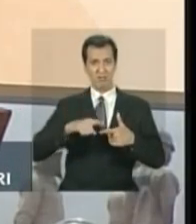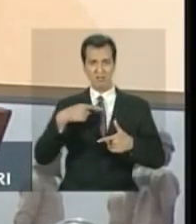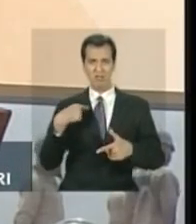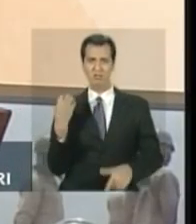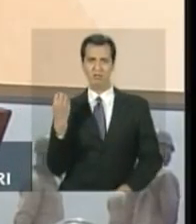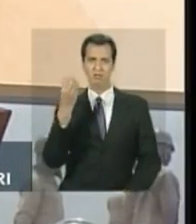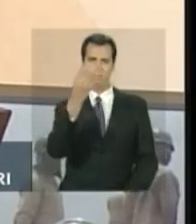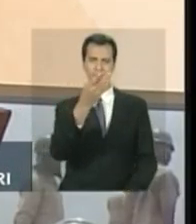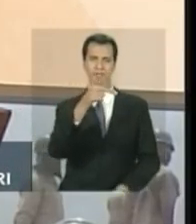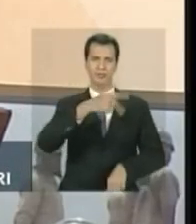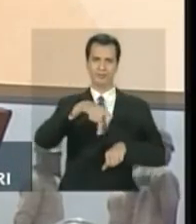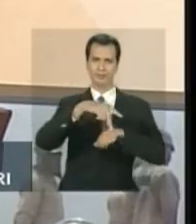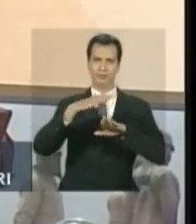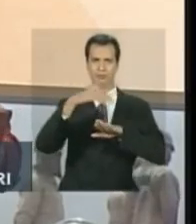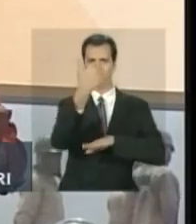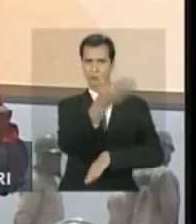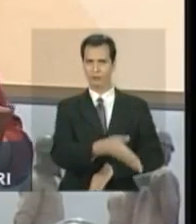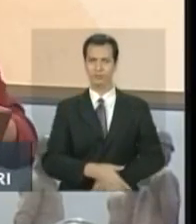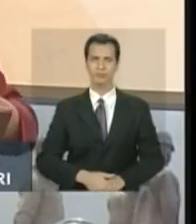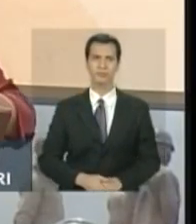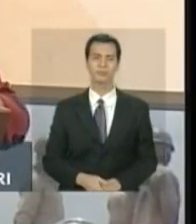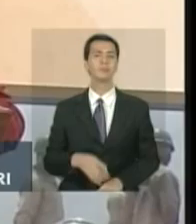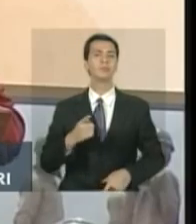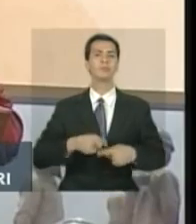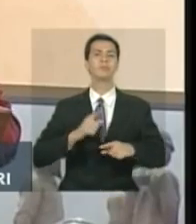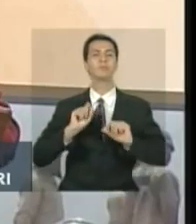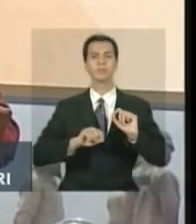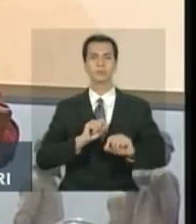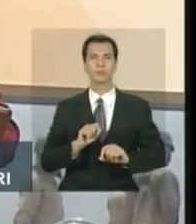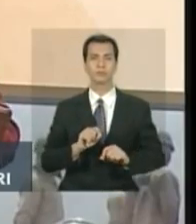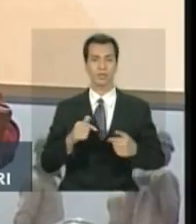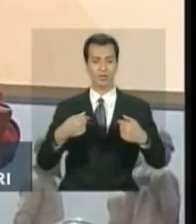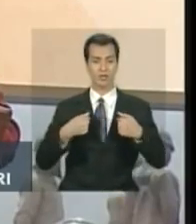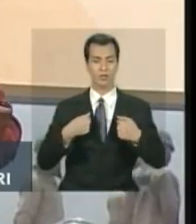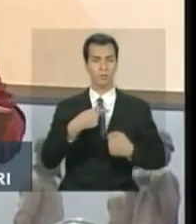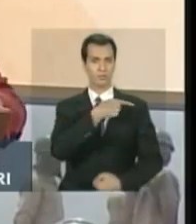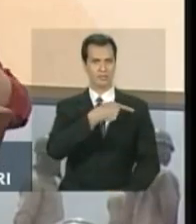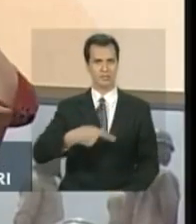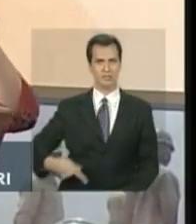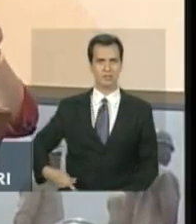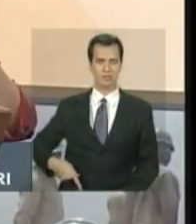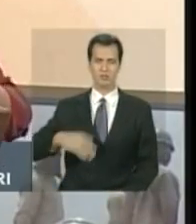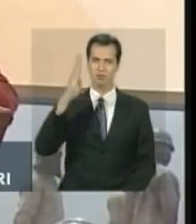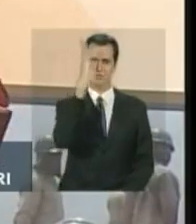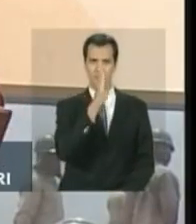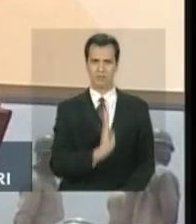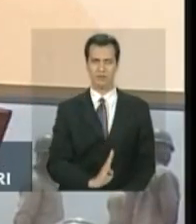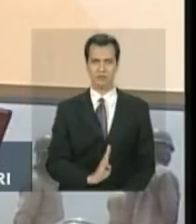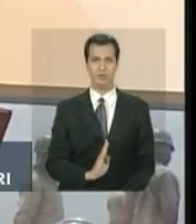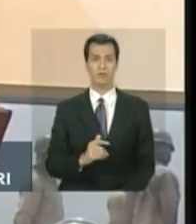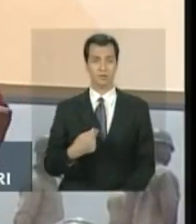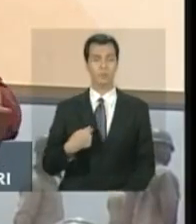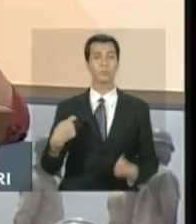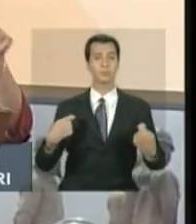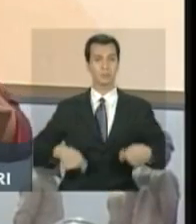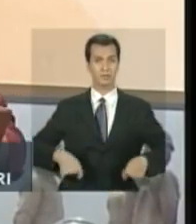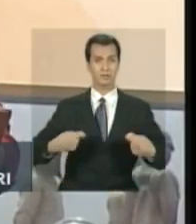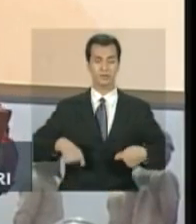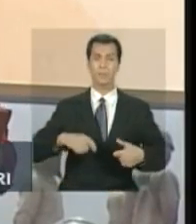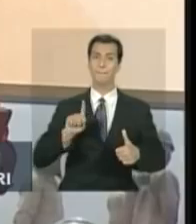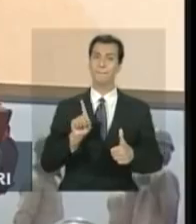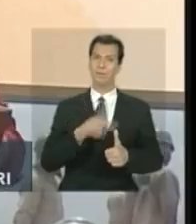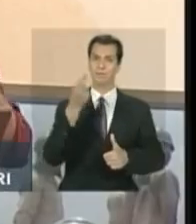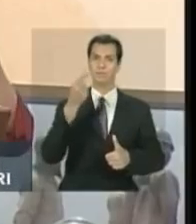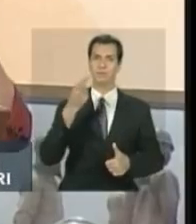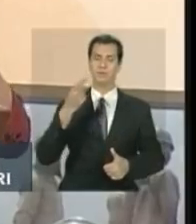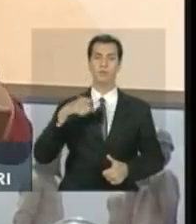motivo, porque, como presidenta dos brasileiros, eu devo a vocês, primeiro,